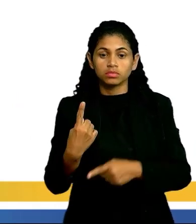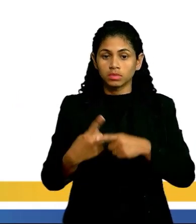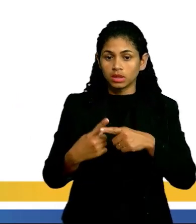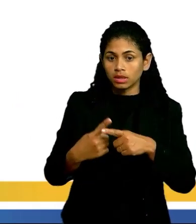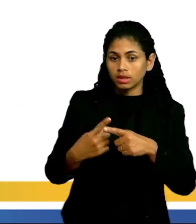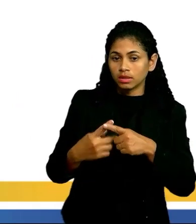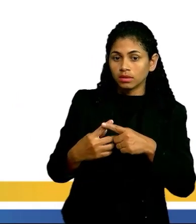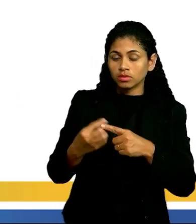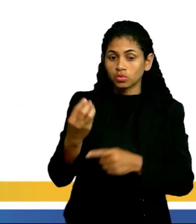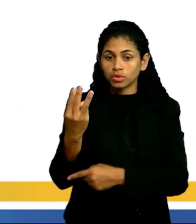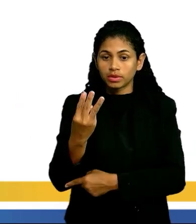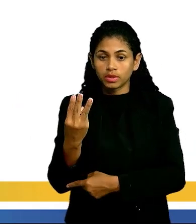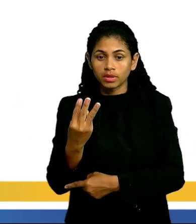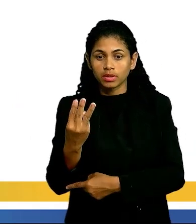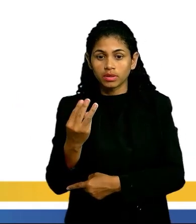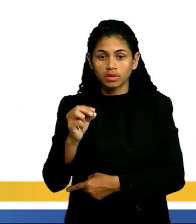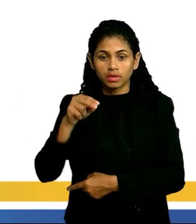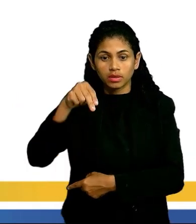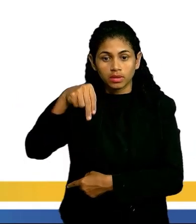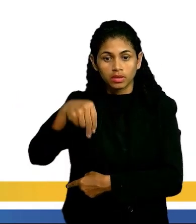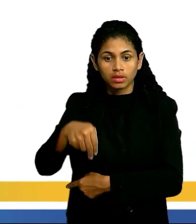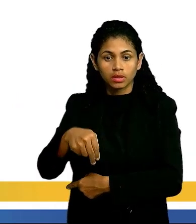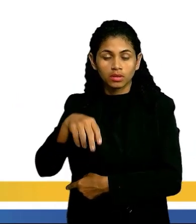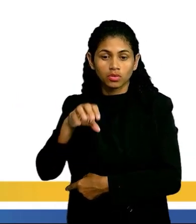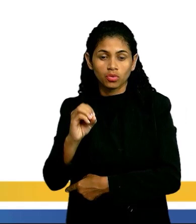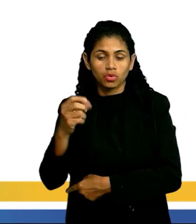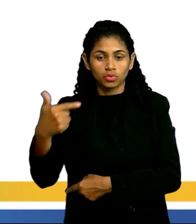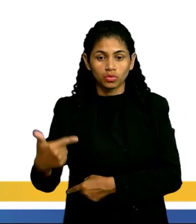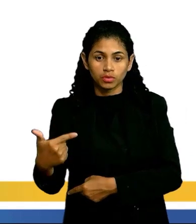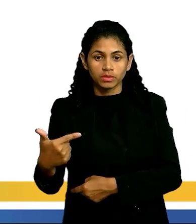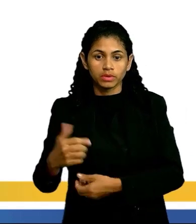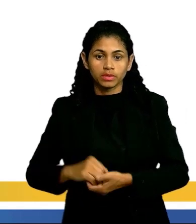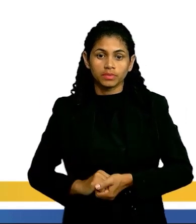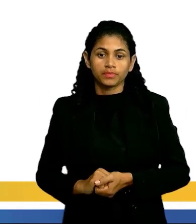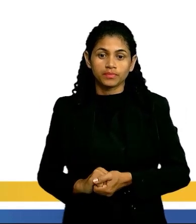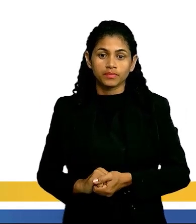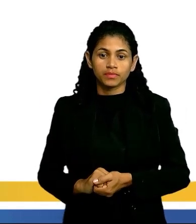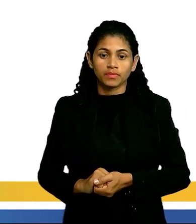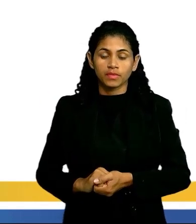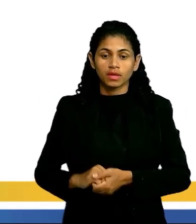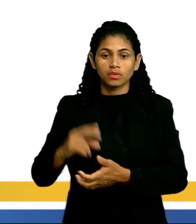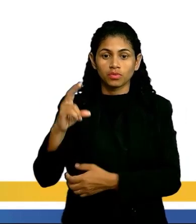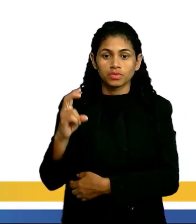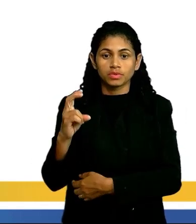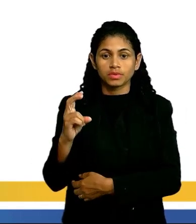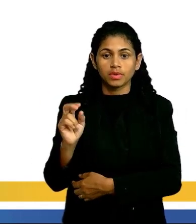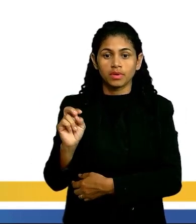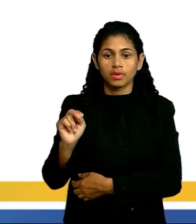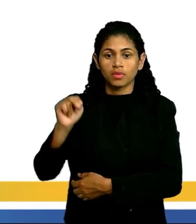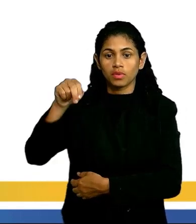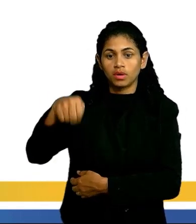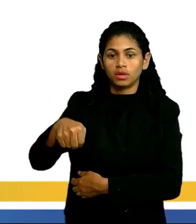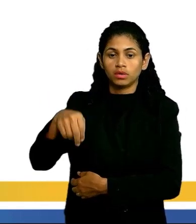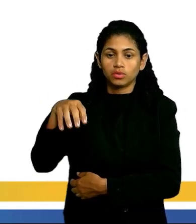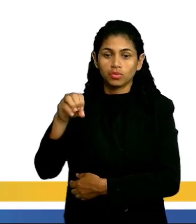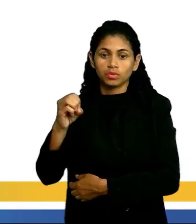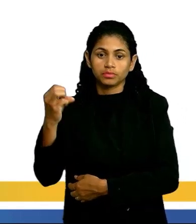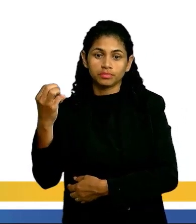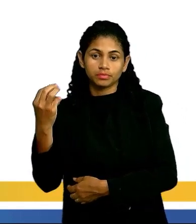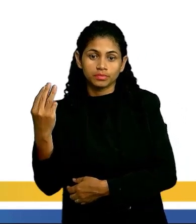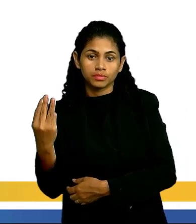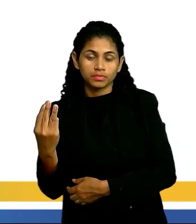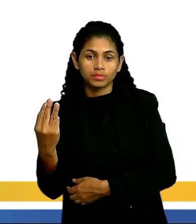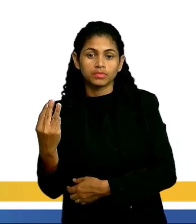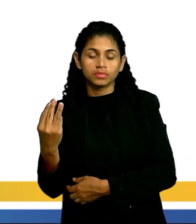amônio, na etapa 3, se converte em óxido nitroso. E na etapa 5, nós temos aí uma conversão para